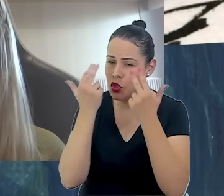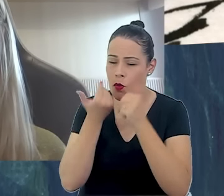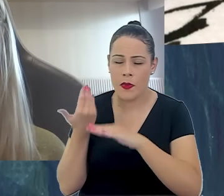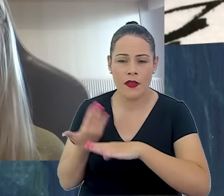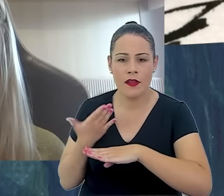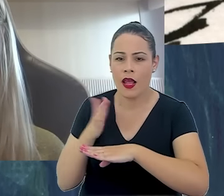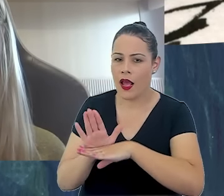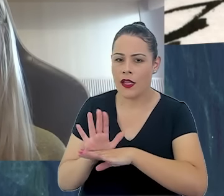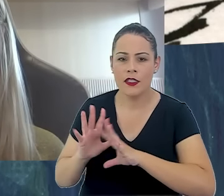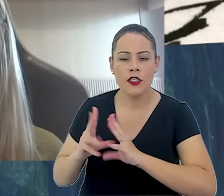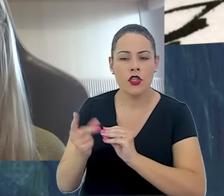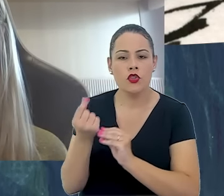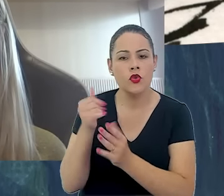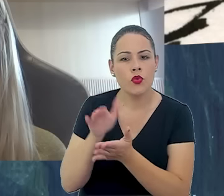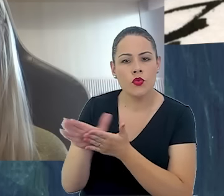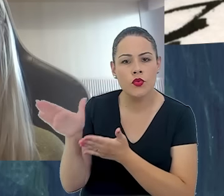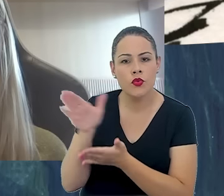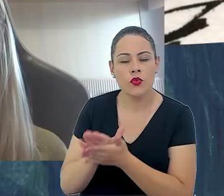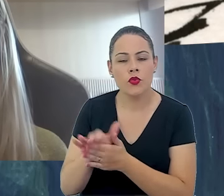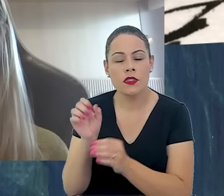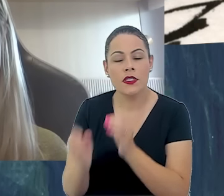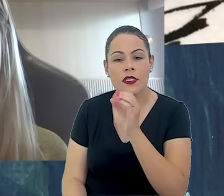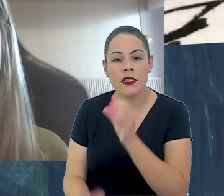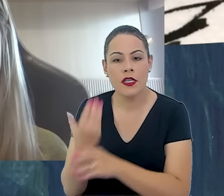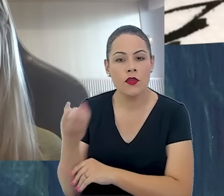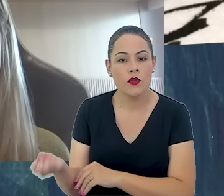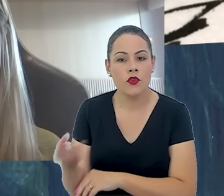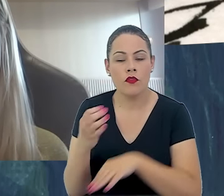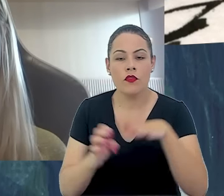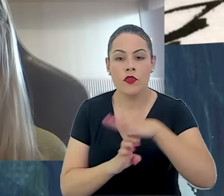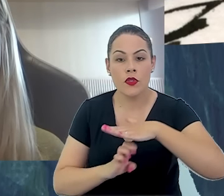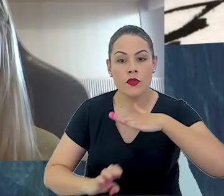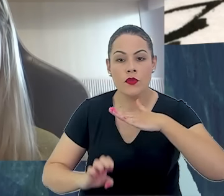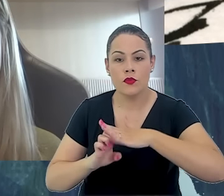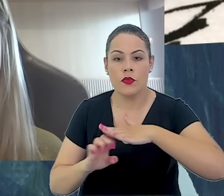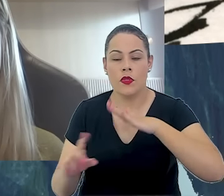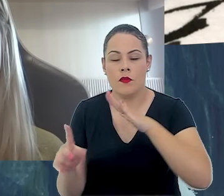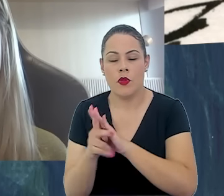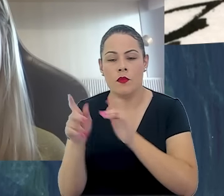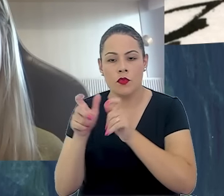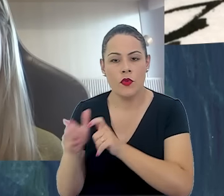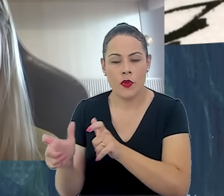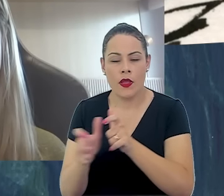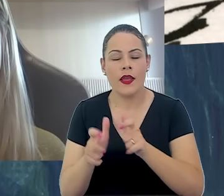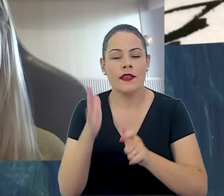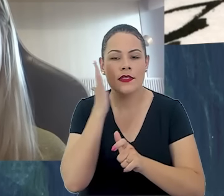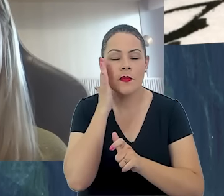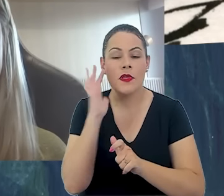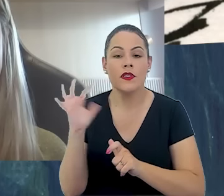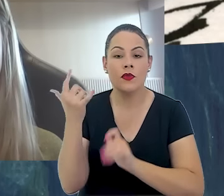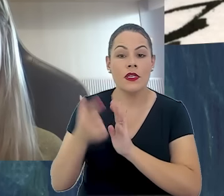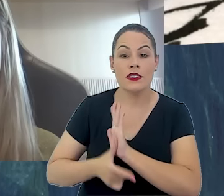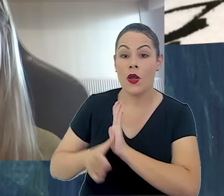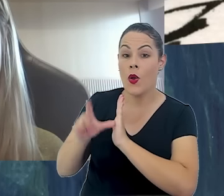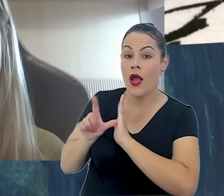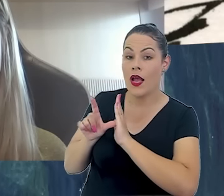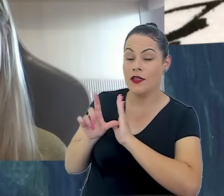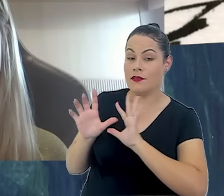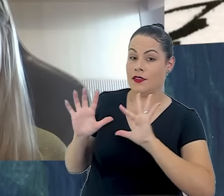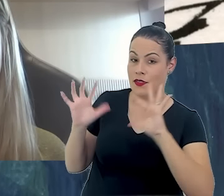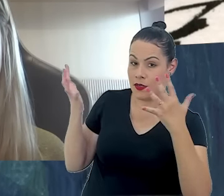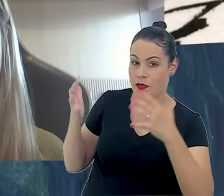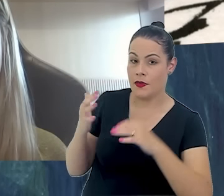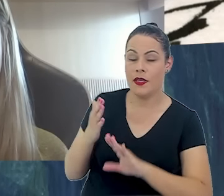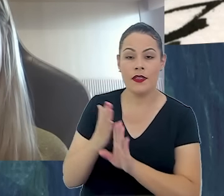cobrem o custo de restabelecimento da infraestrutura à situação pré-evento. Ou